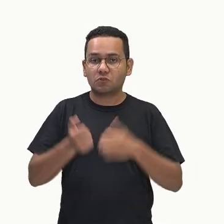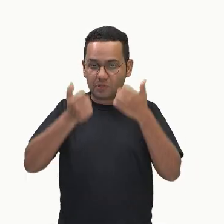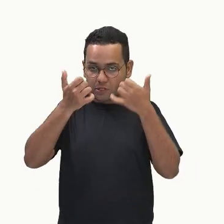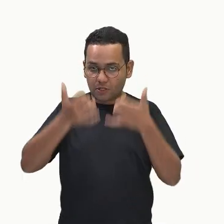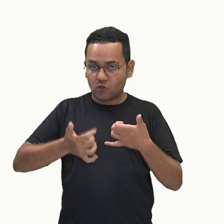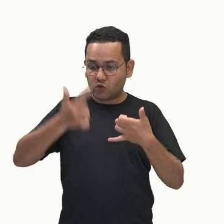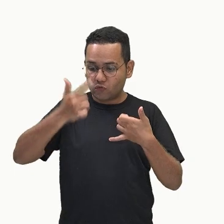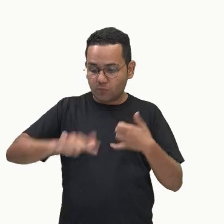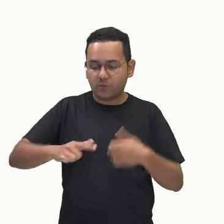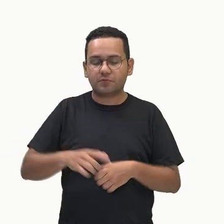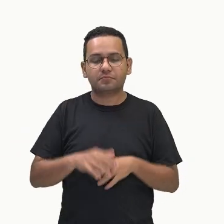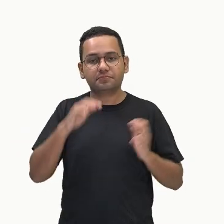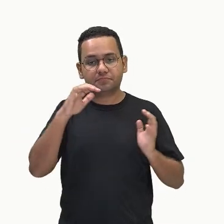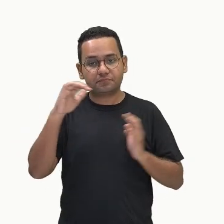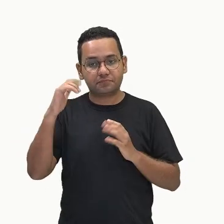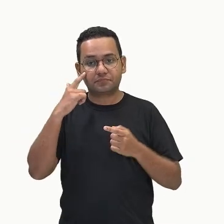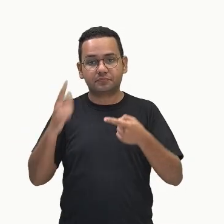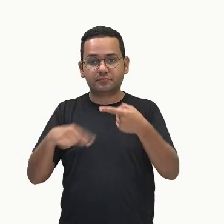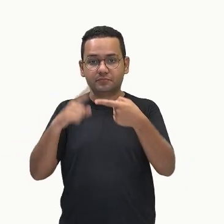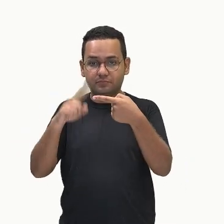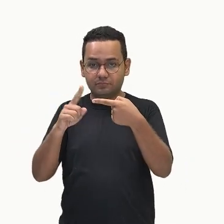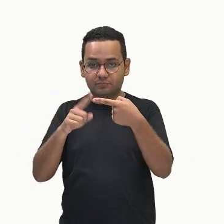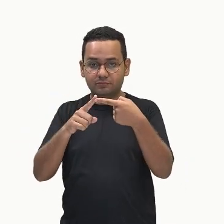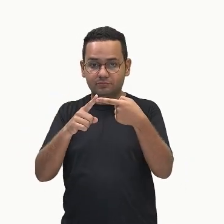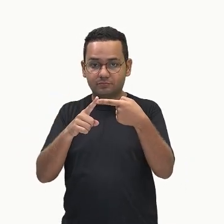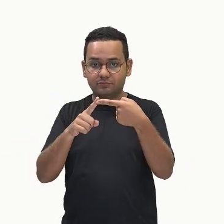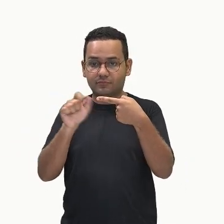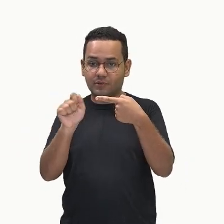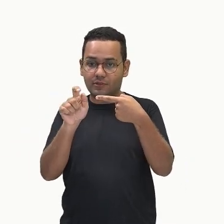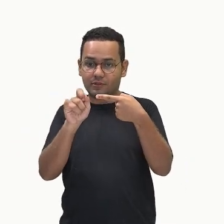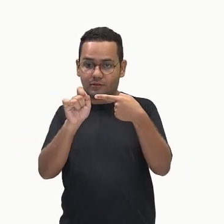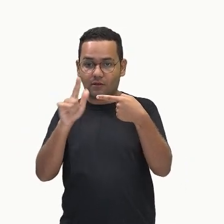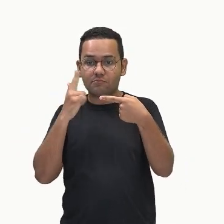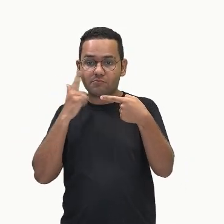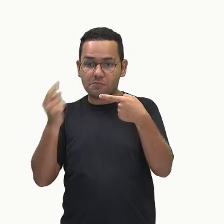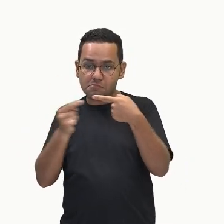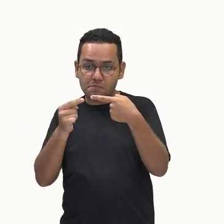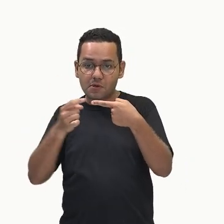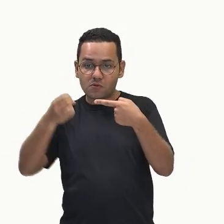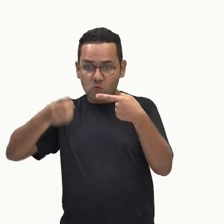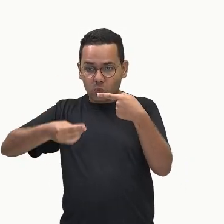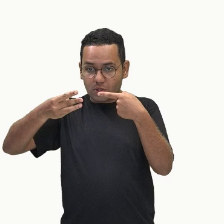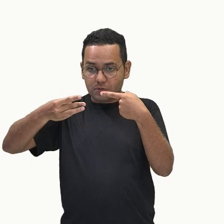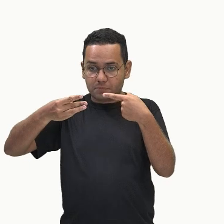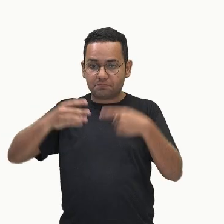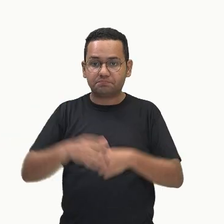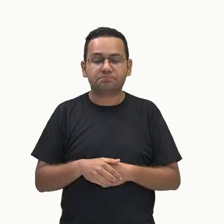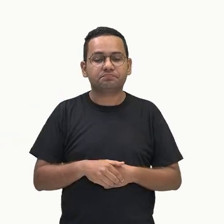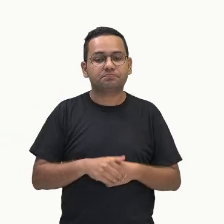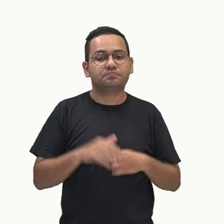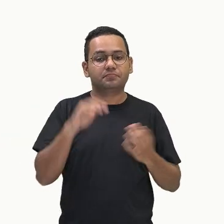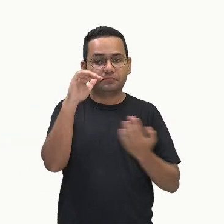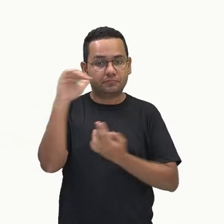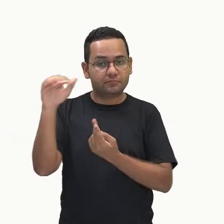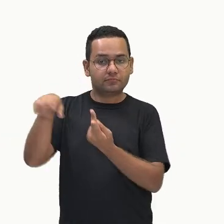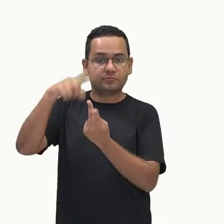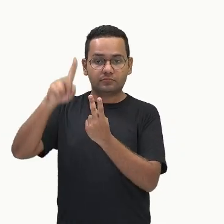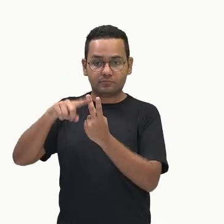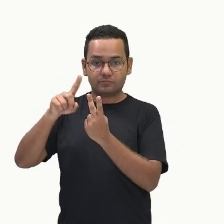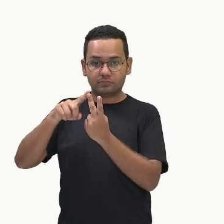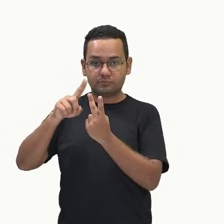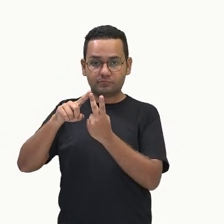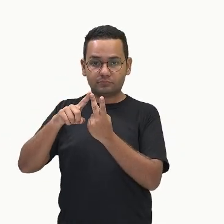esqueleto axial, crânio, caixa torácica, coluna vertebral. Esqueleto